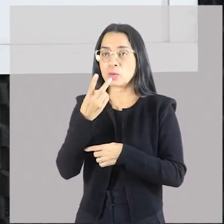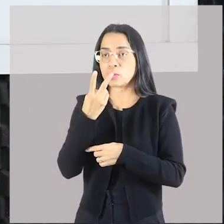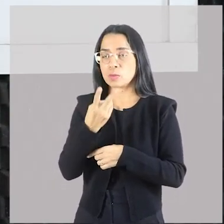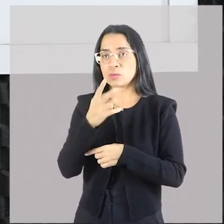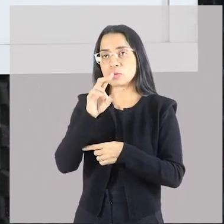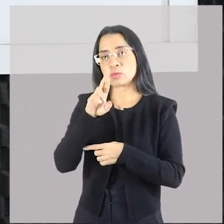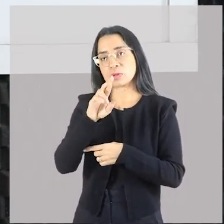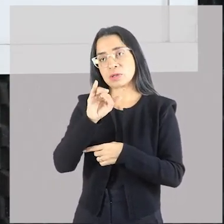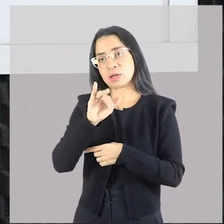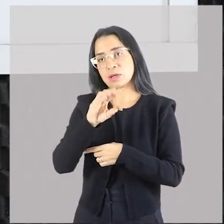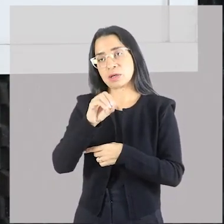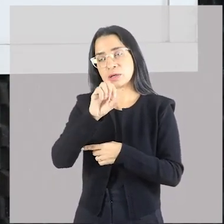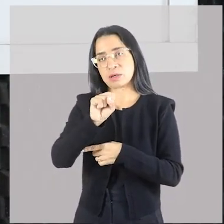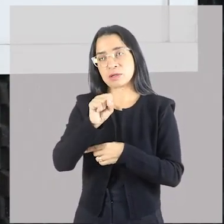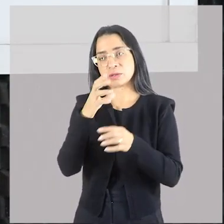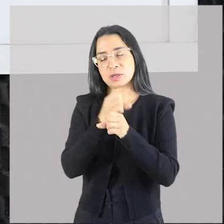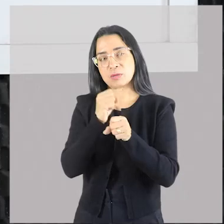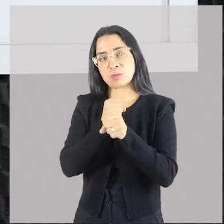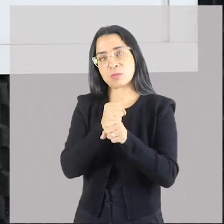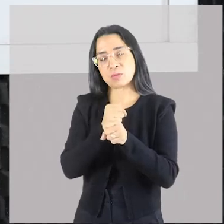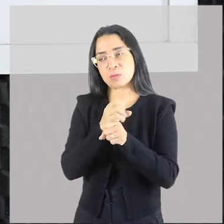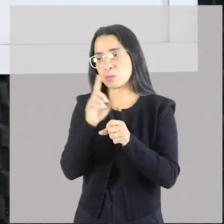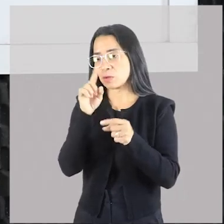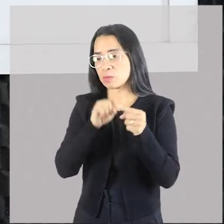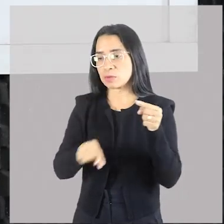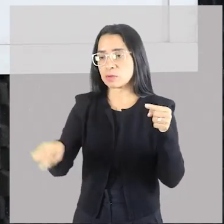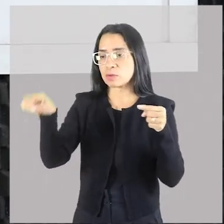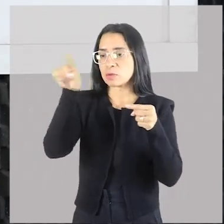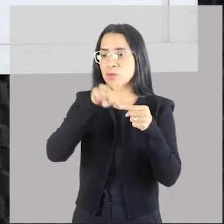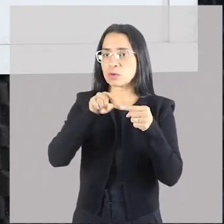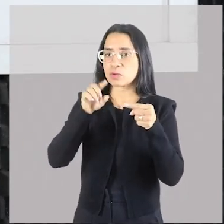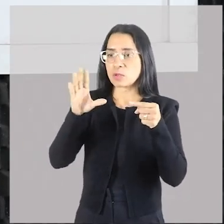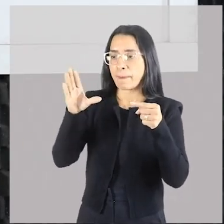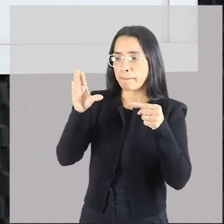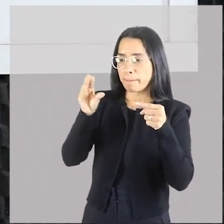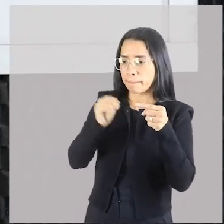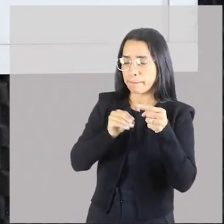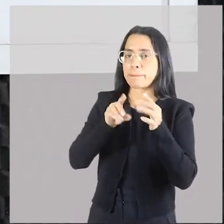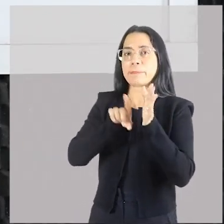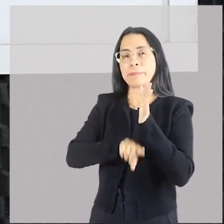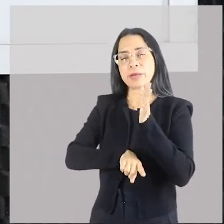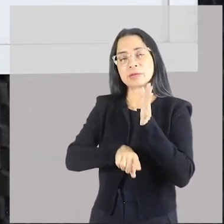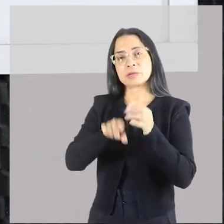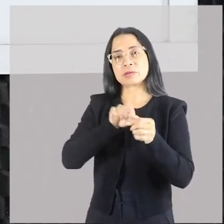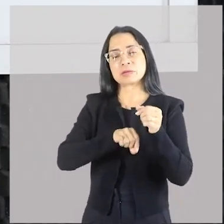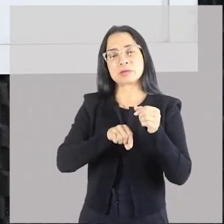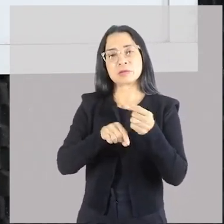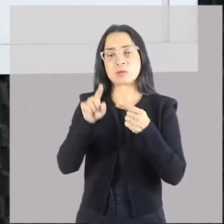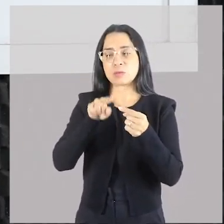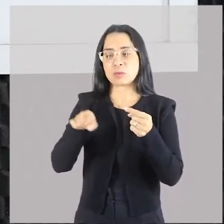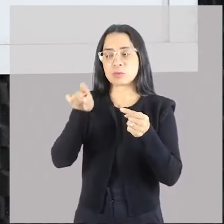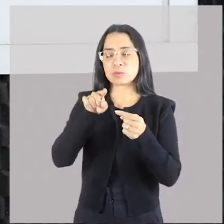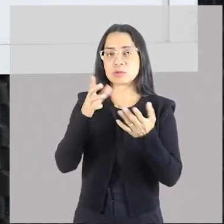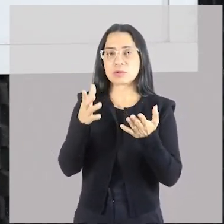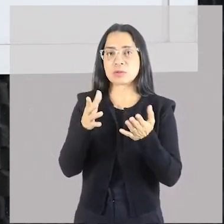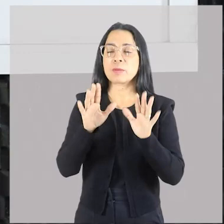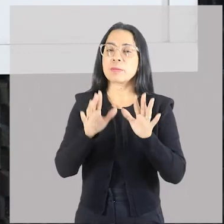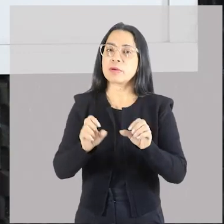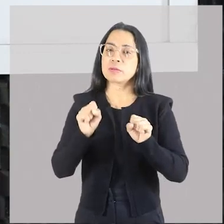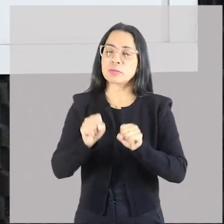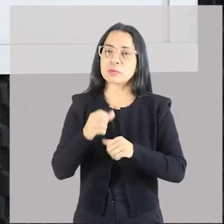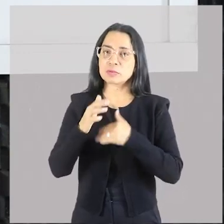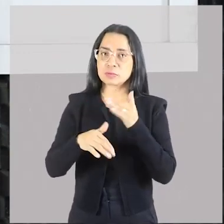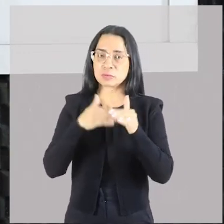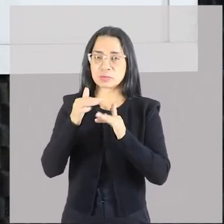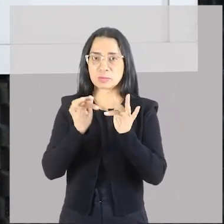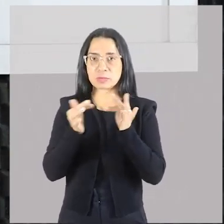isso. Calcula o círculo todo, como se fosse cheio, e retira a parte de dentro. Tá? Mas a gente pode desenvolver uma fórmula com isso